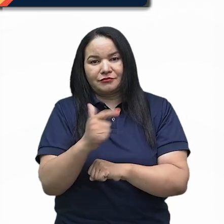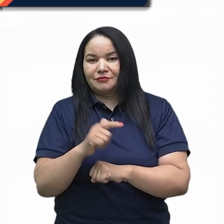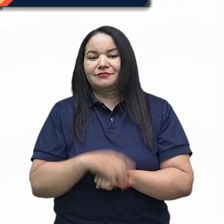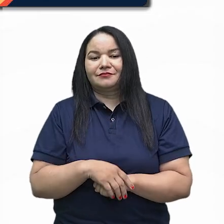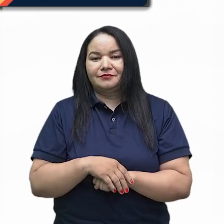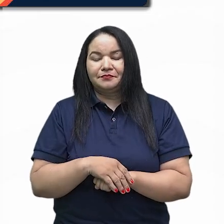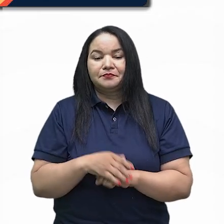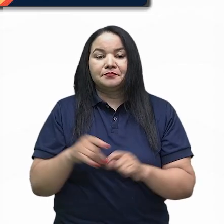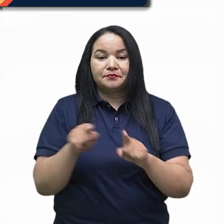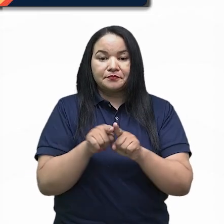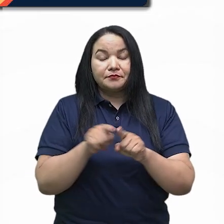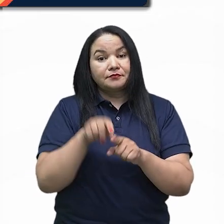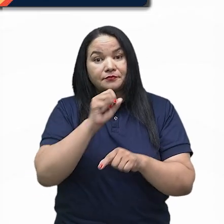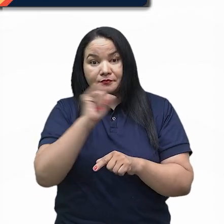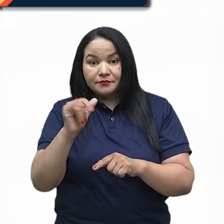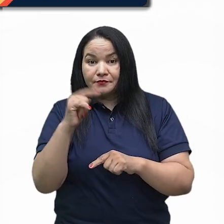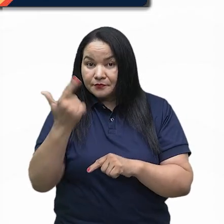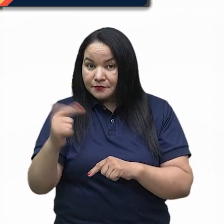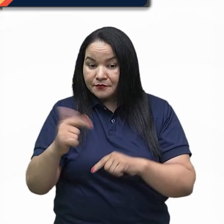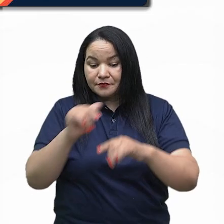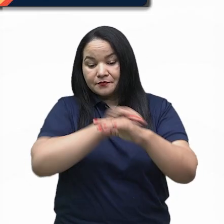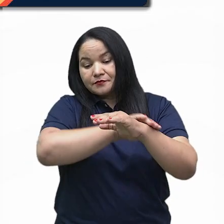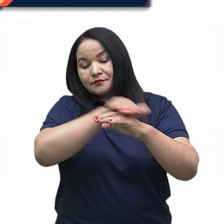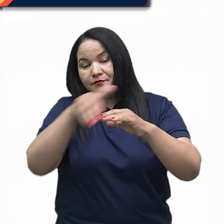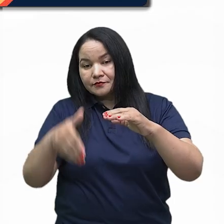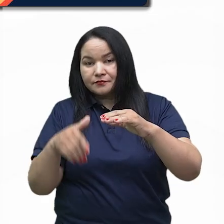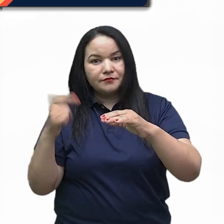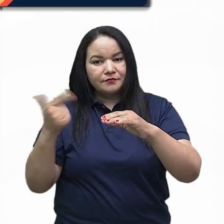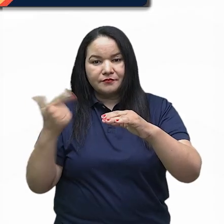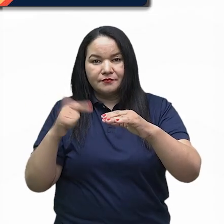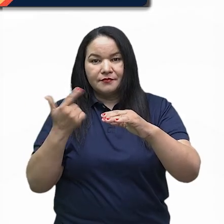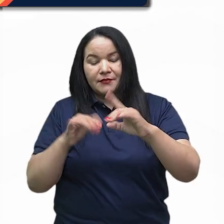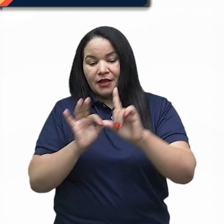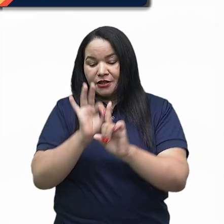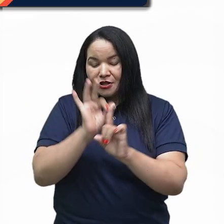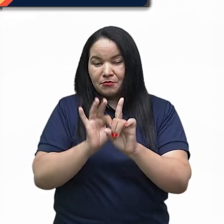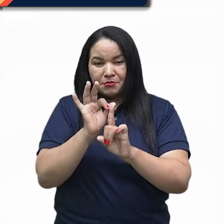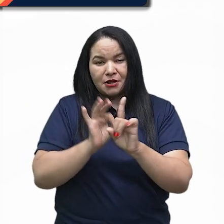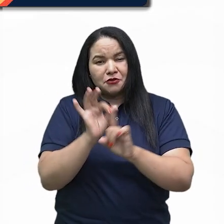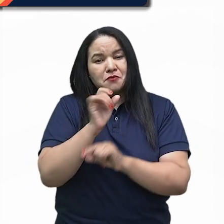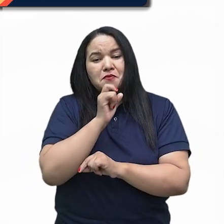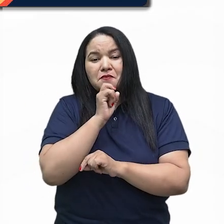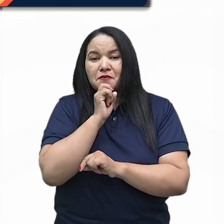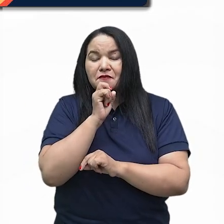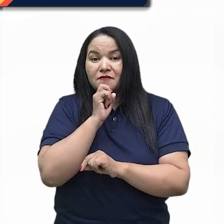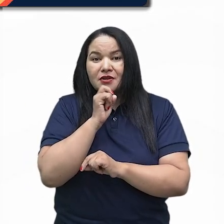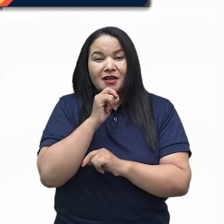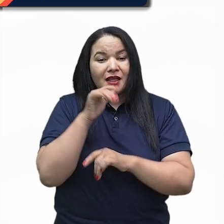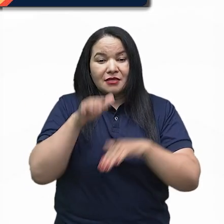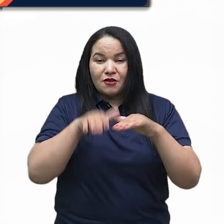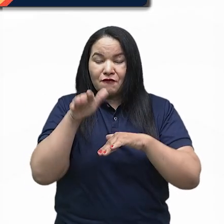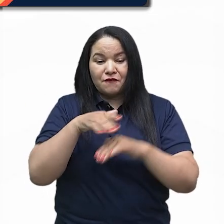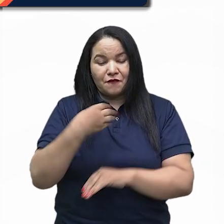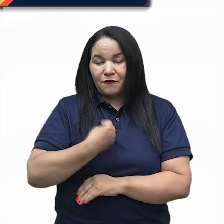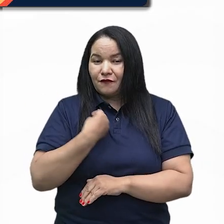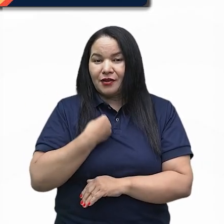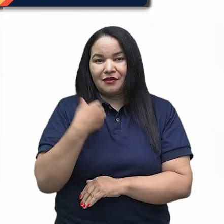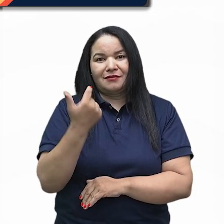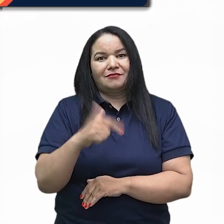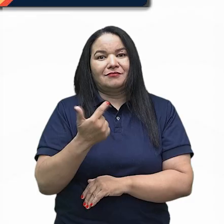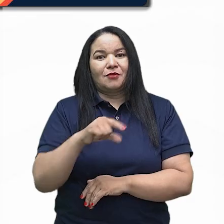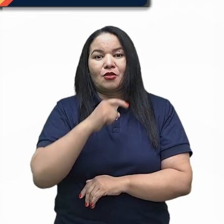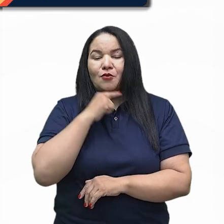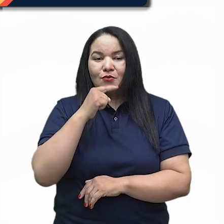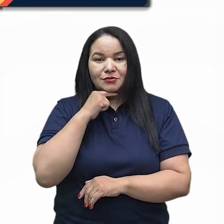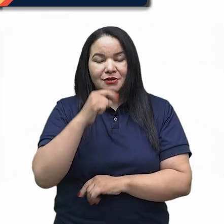camada, né, sem esse cobertor, a temperatura média do planeta seria muito baixa e dificilmente a gente teria,